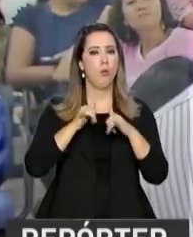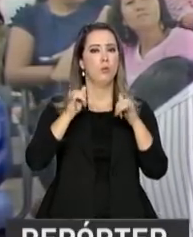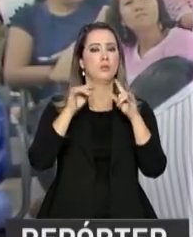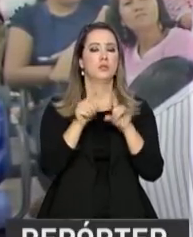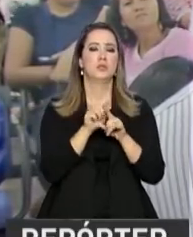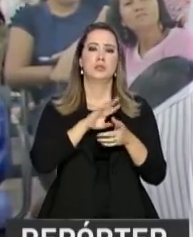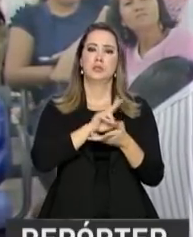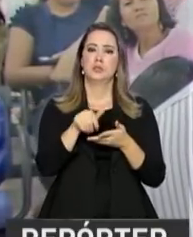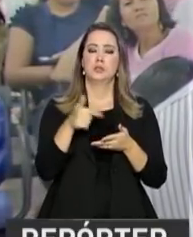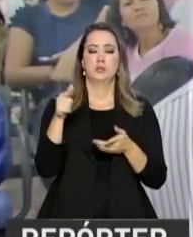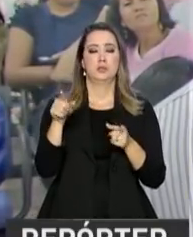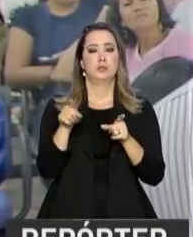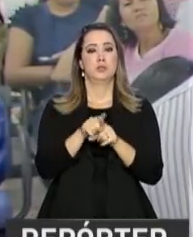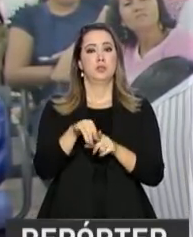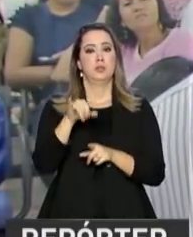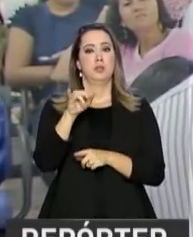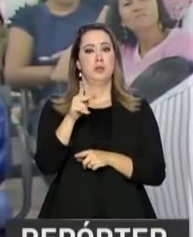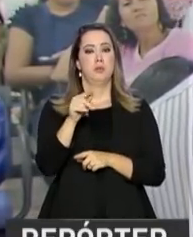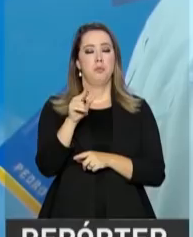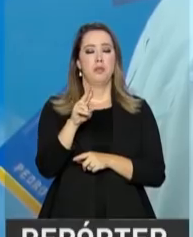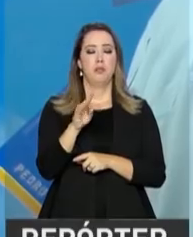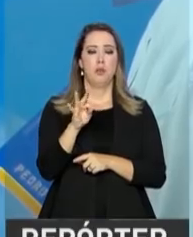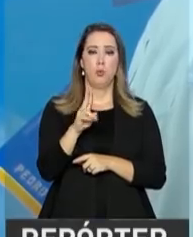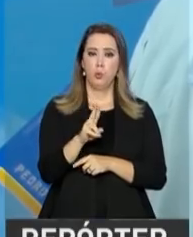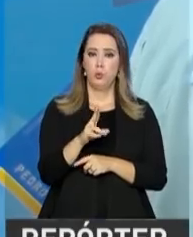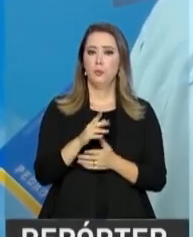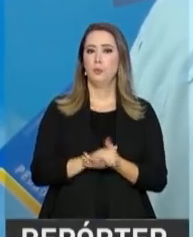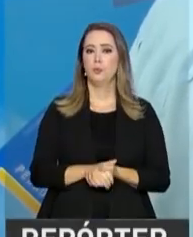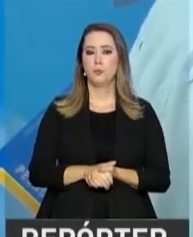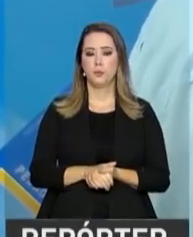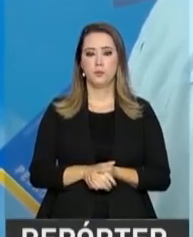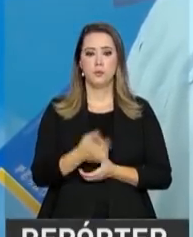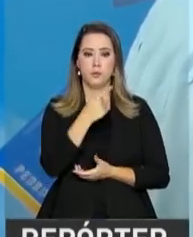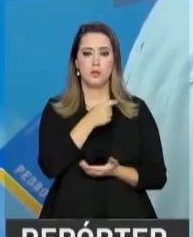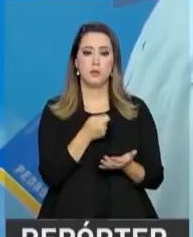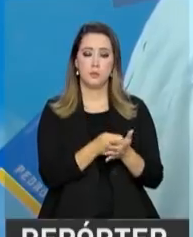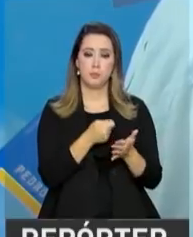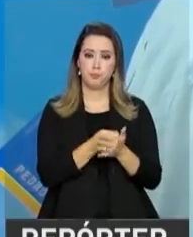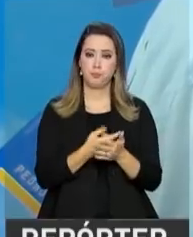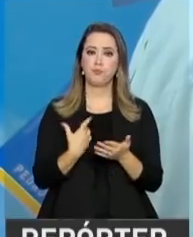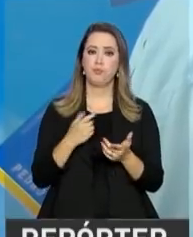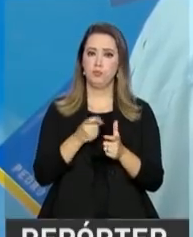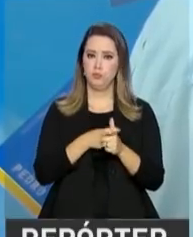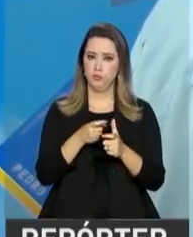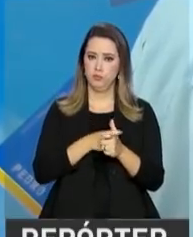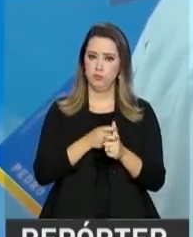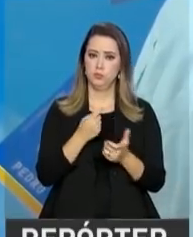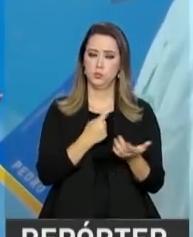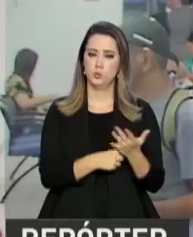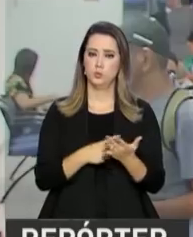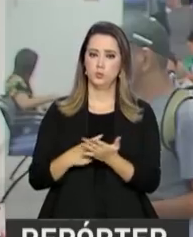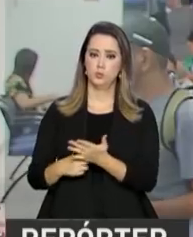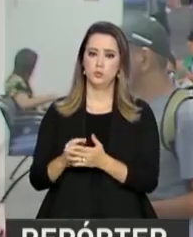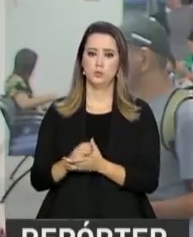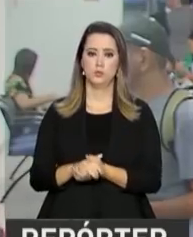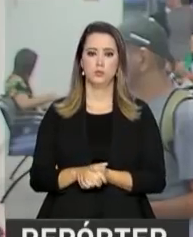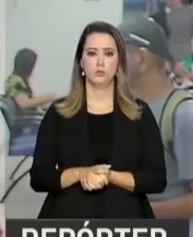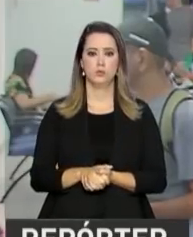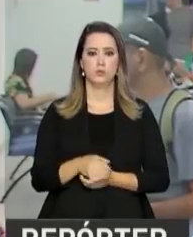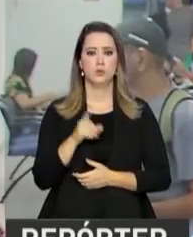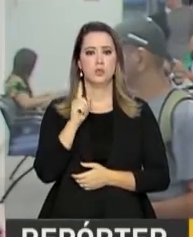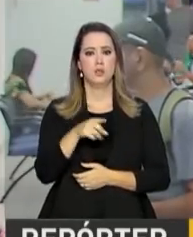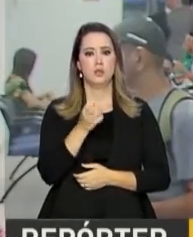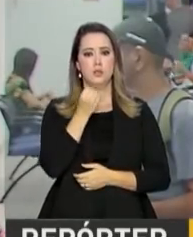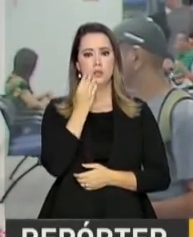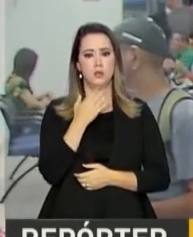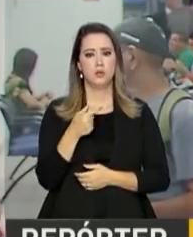pagar inclusive o iptu eu venho na hora boa sérgio também vai usar o dinheiro para quitar compromissos tanto bem vindo da